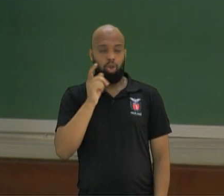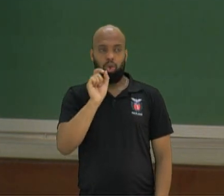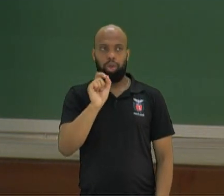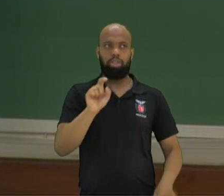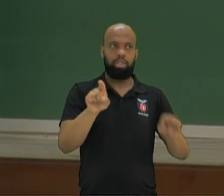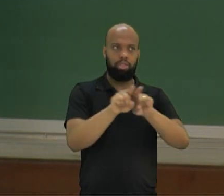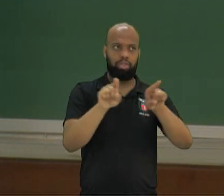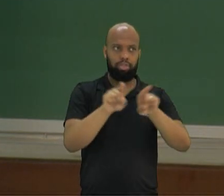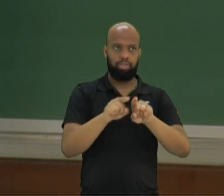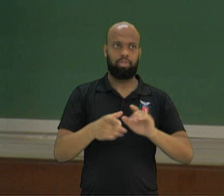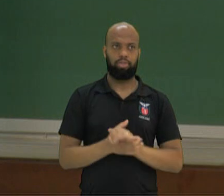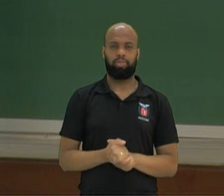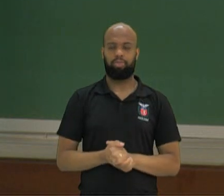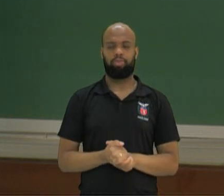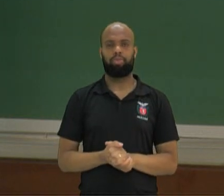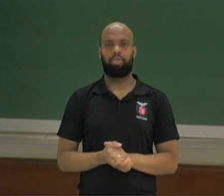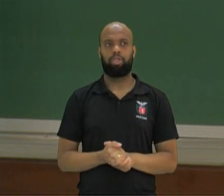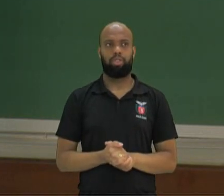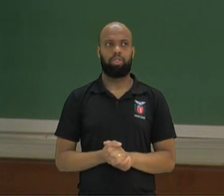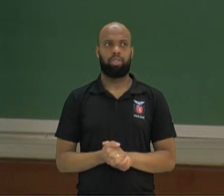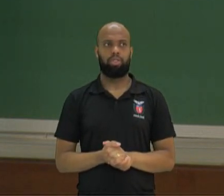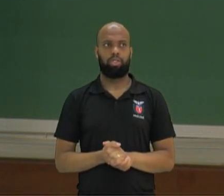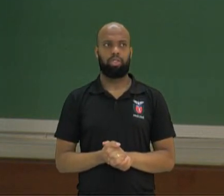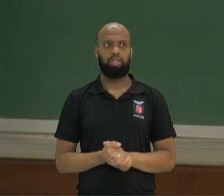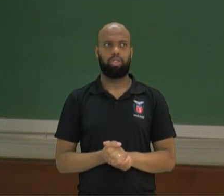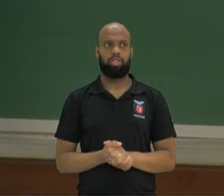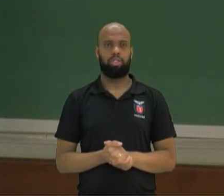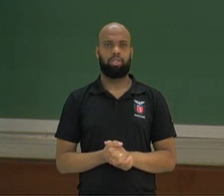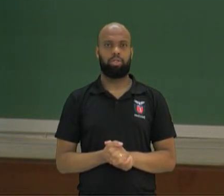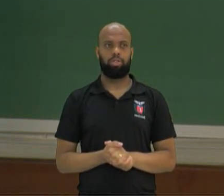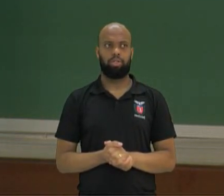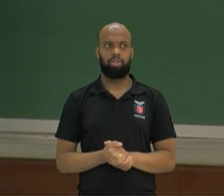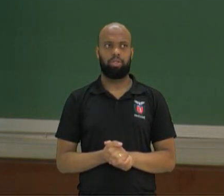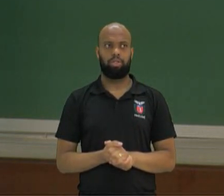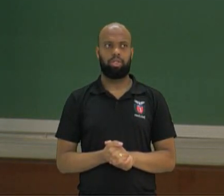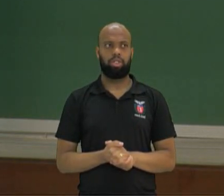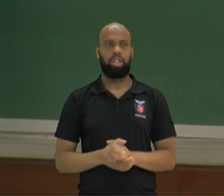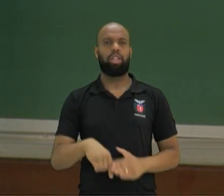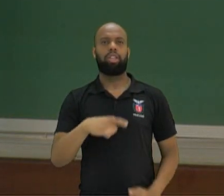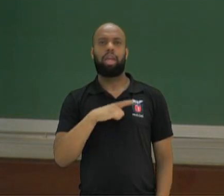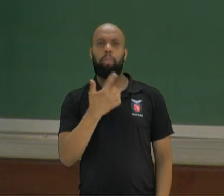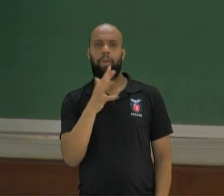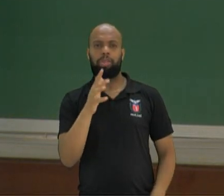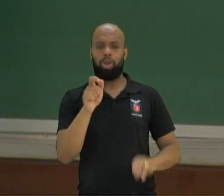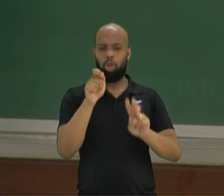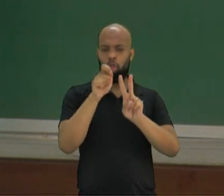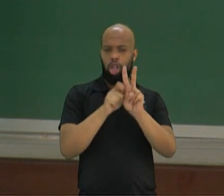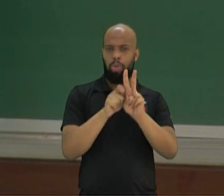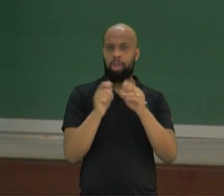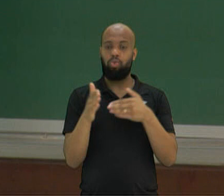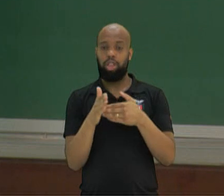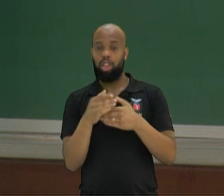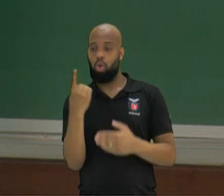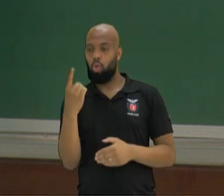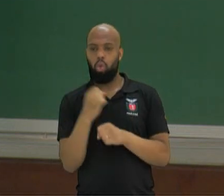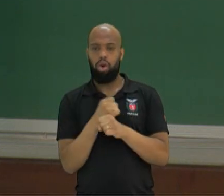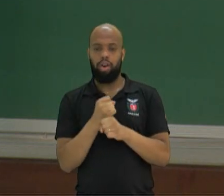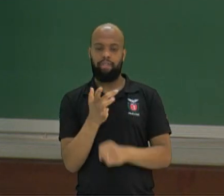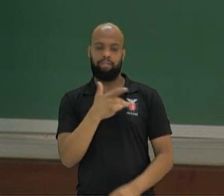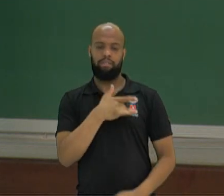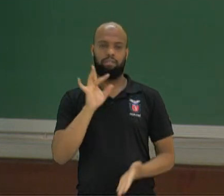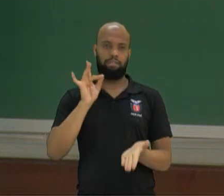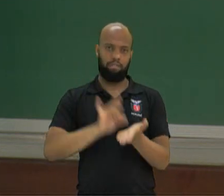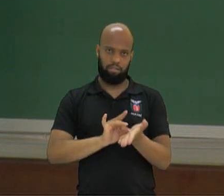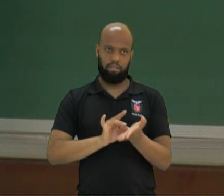que eles levam até entre 2 meses a 1 ano para se